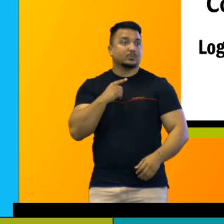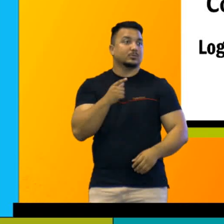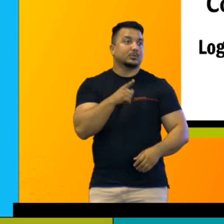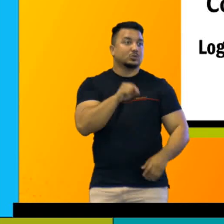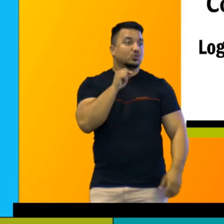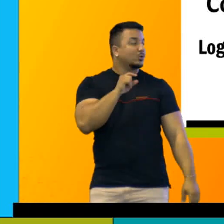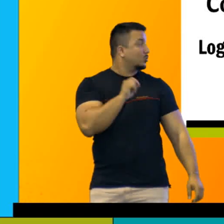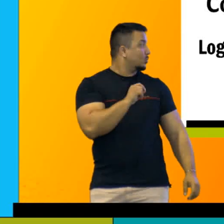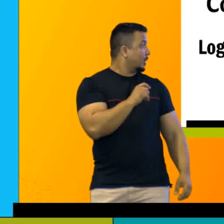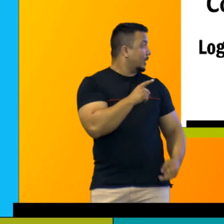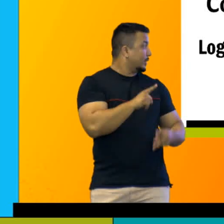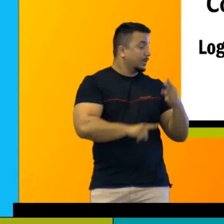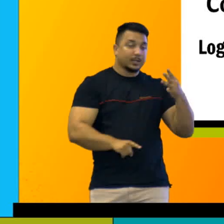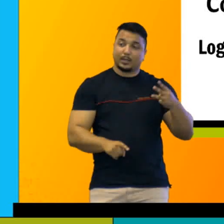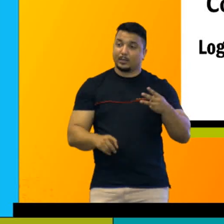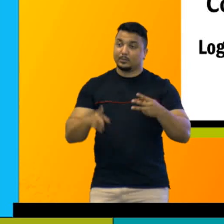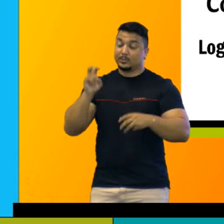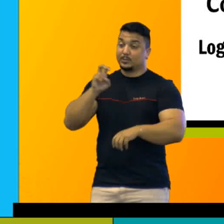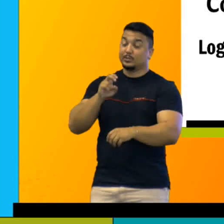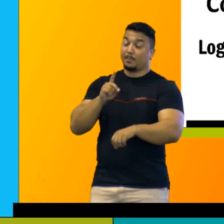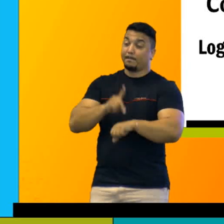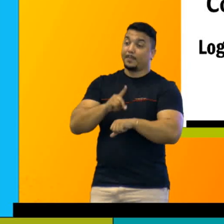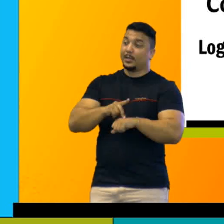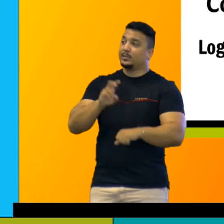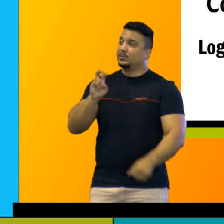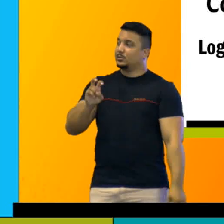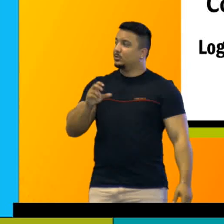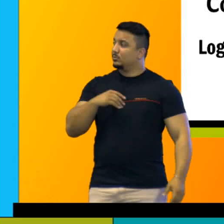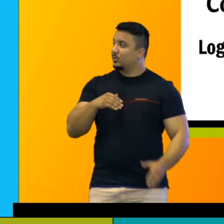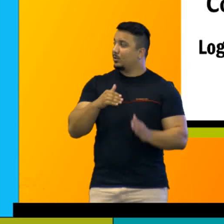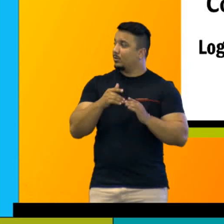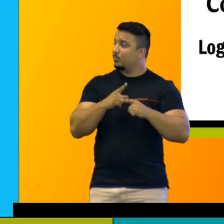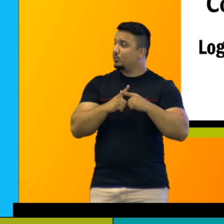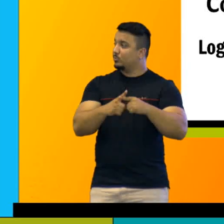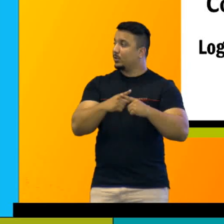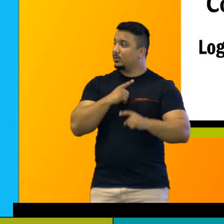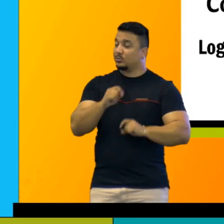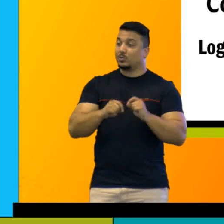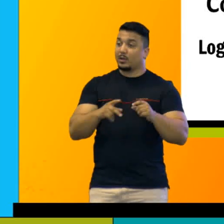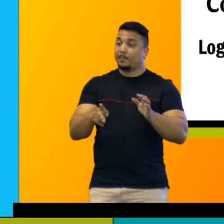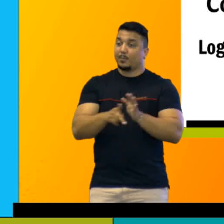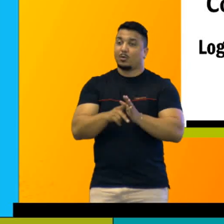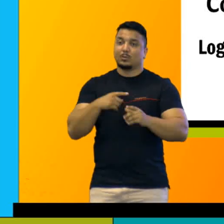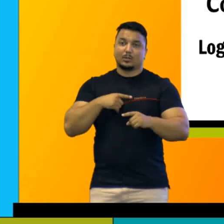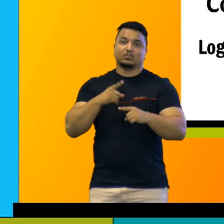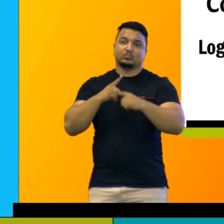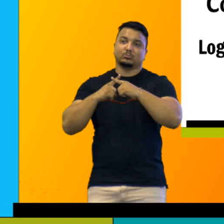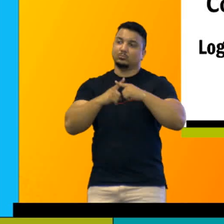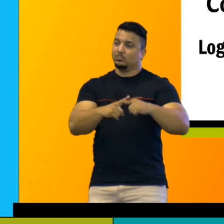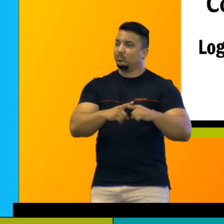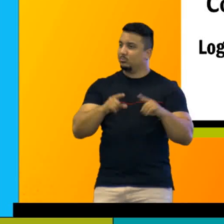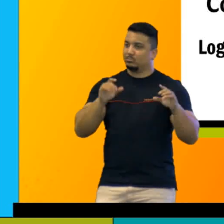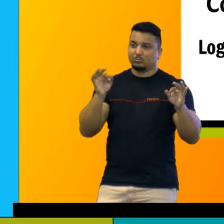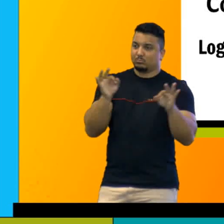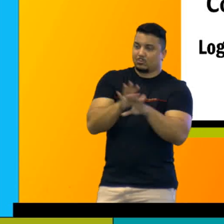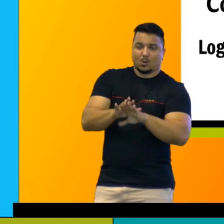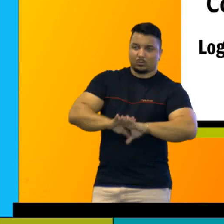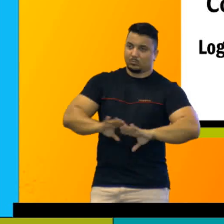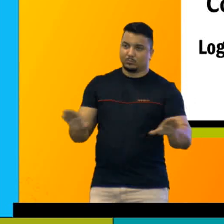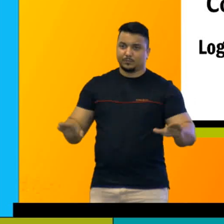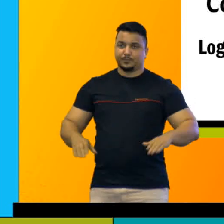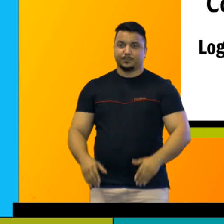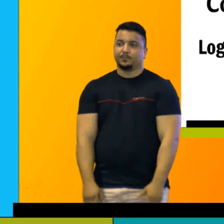escolher 5 pedras. E é essa multiplicação para combinar as pedras com os tecidos. Morreu Maria